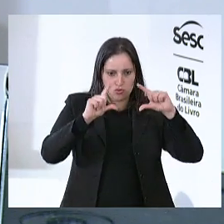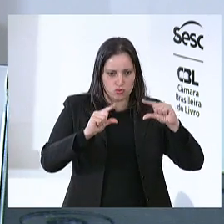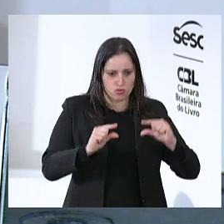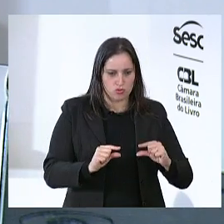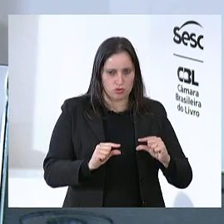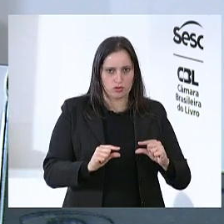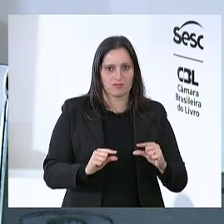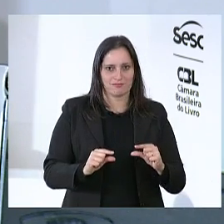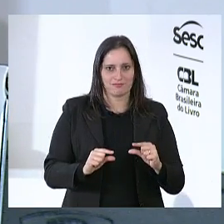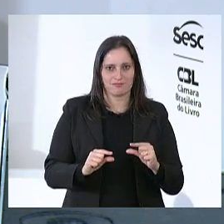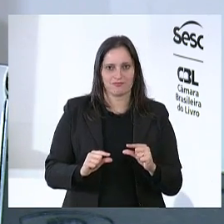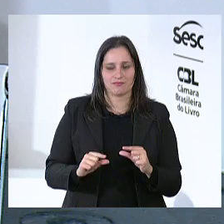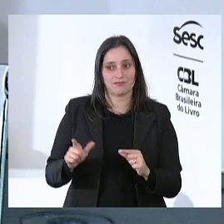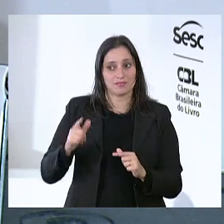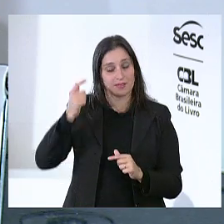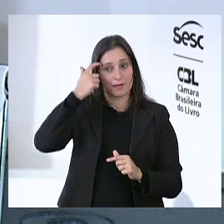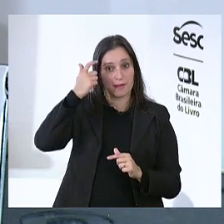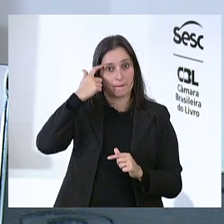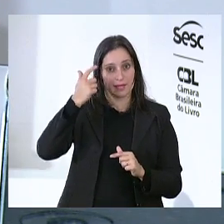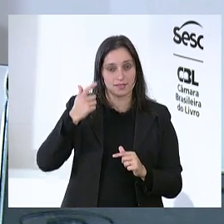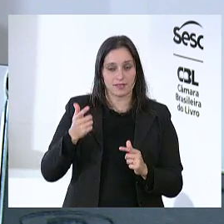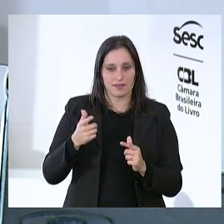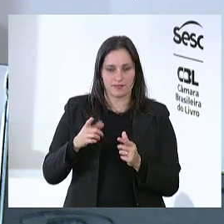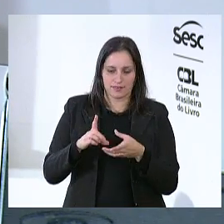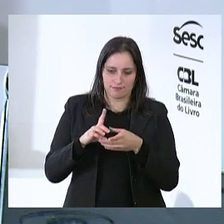época chamavam de descompressão controlada, né?